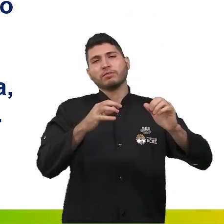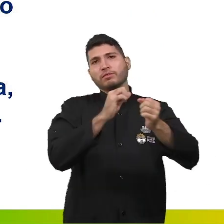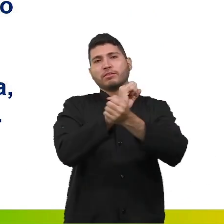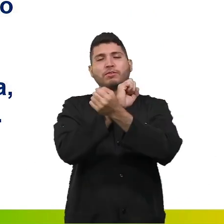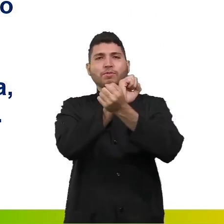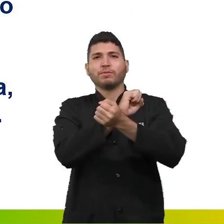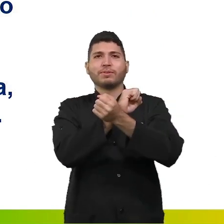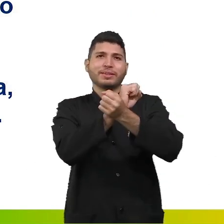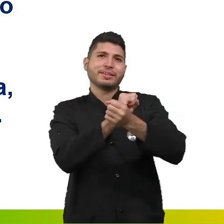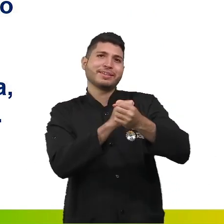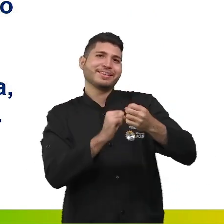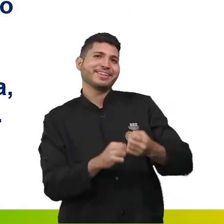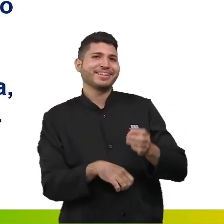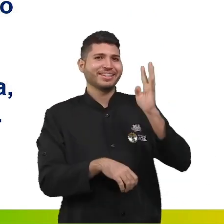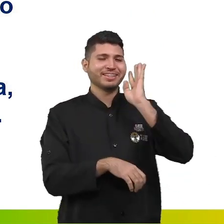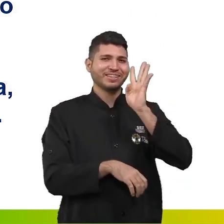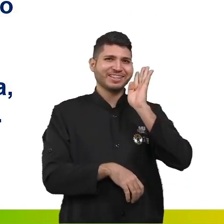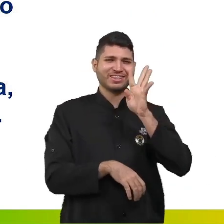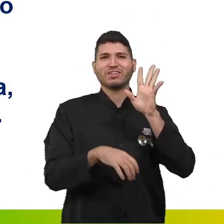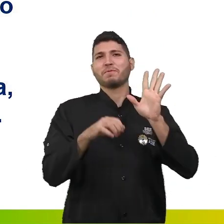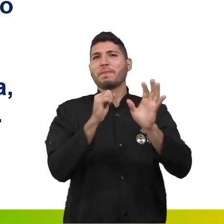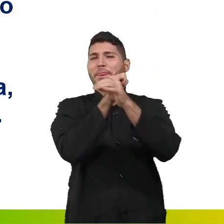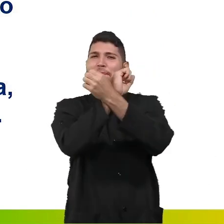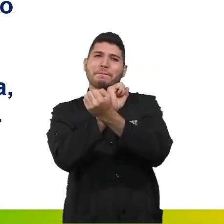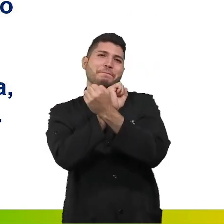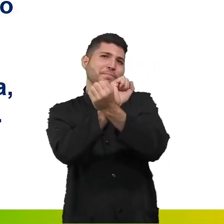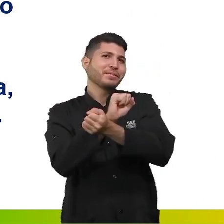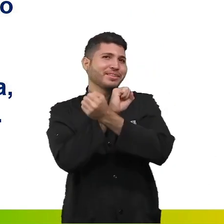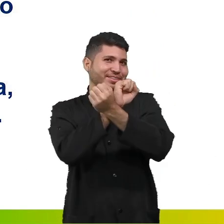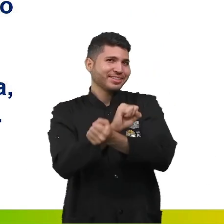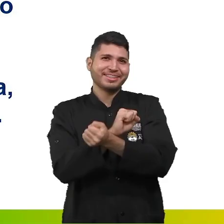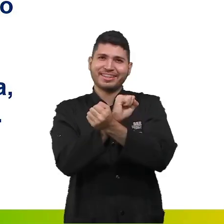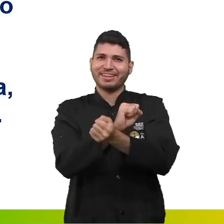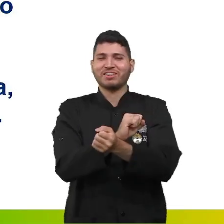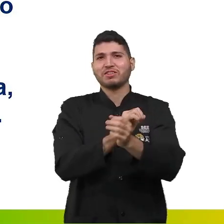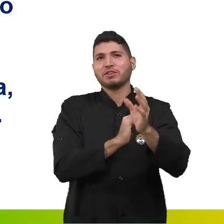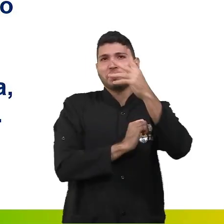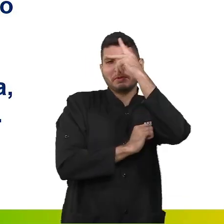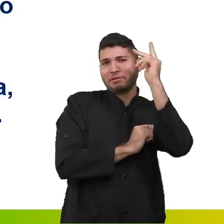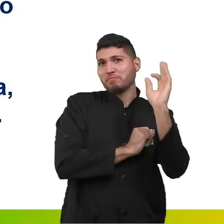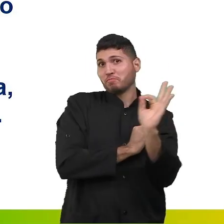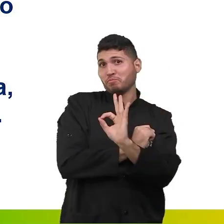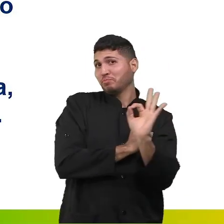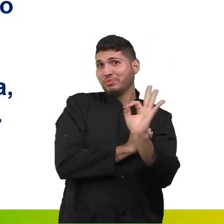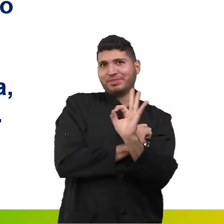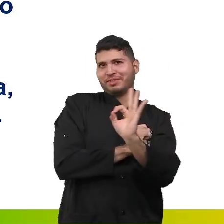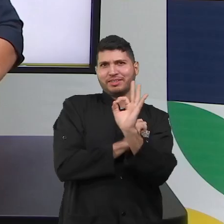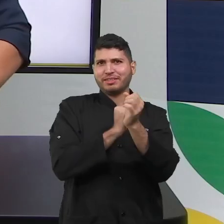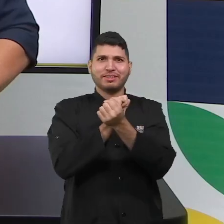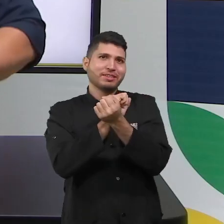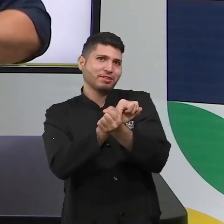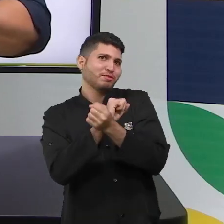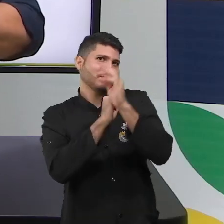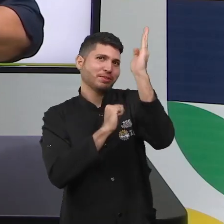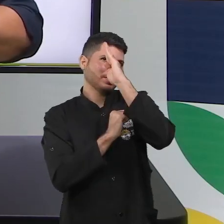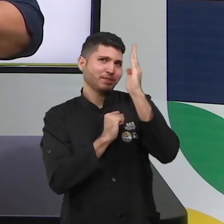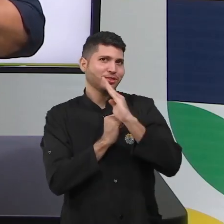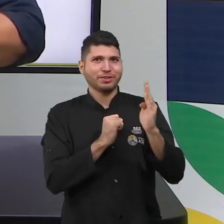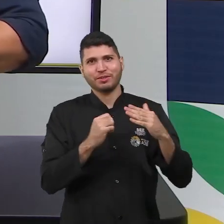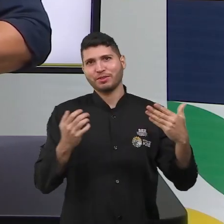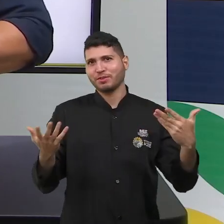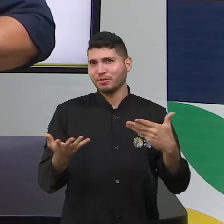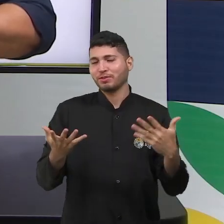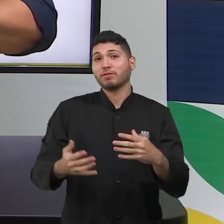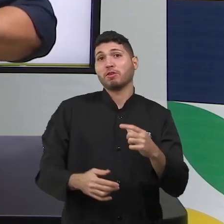foram libertos, que maravilha! Ninguém mais é escravo no Brasil. Tenho certeza que você